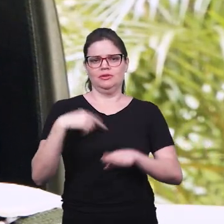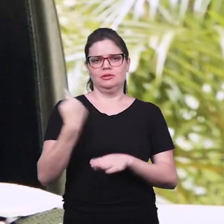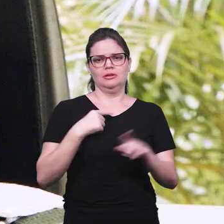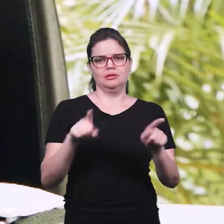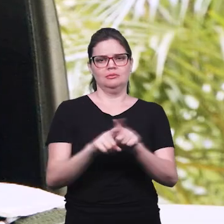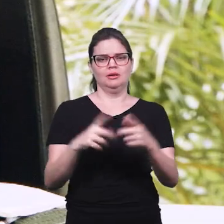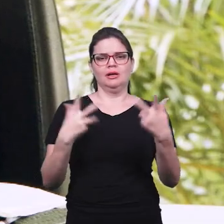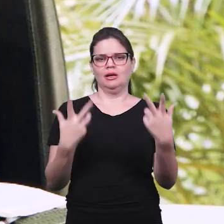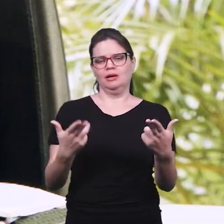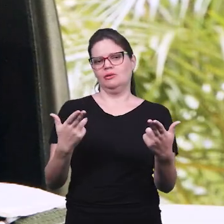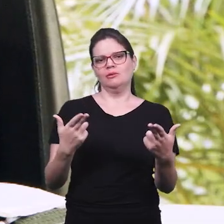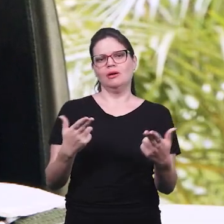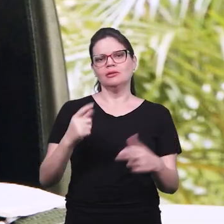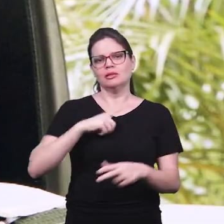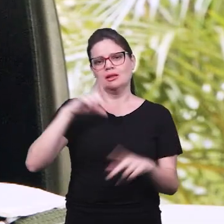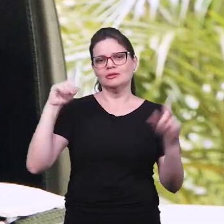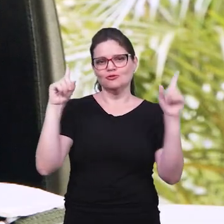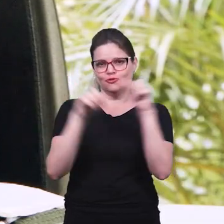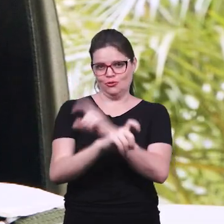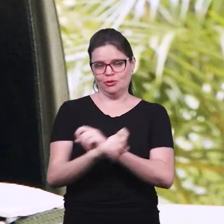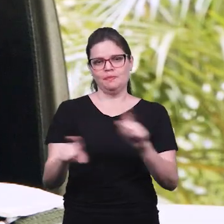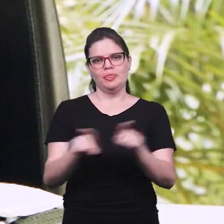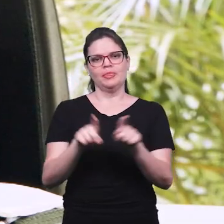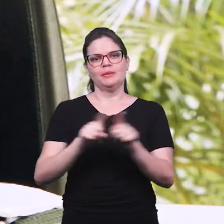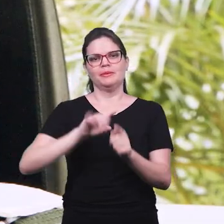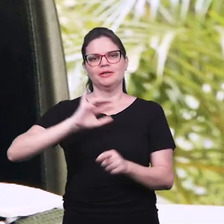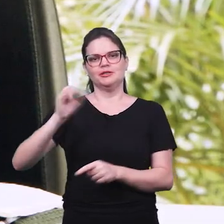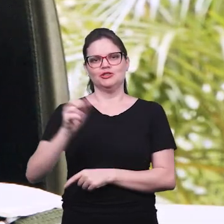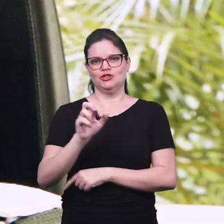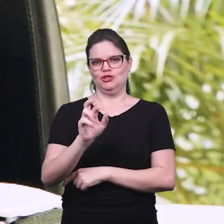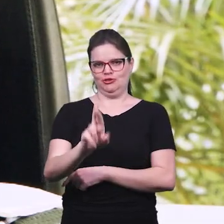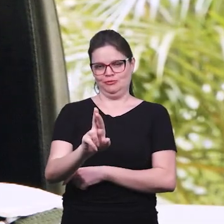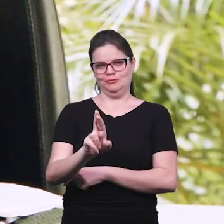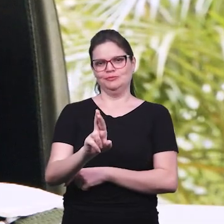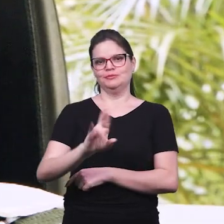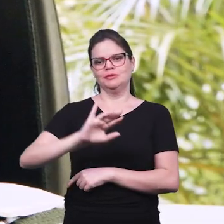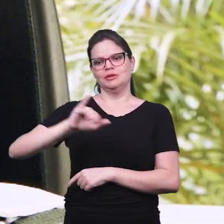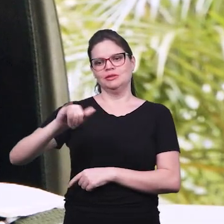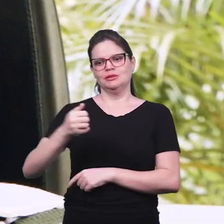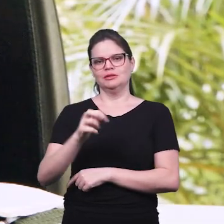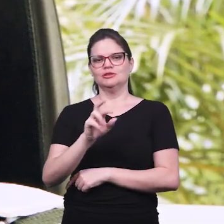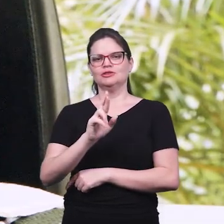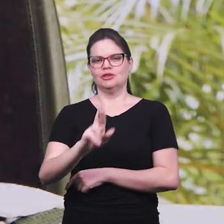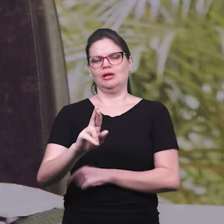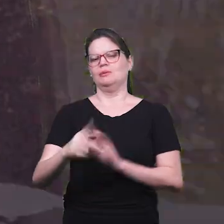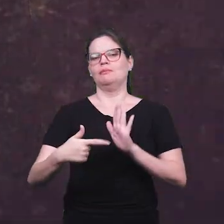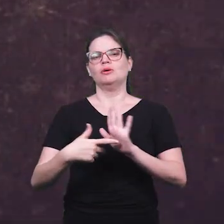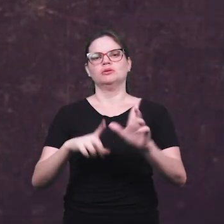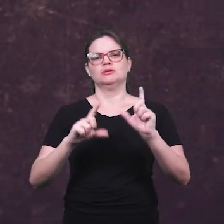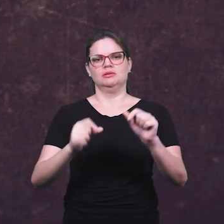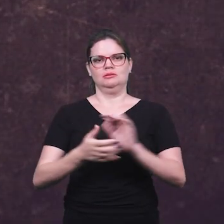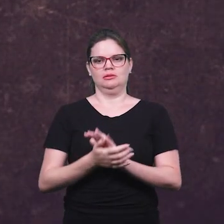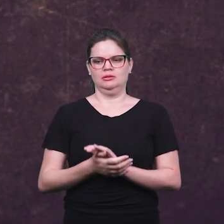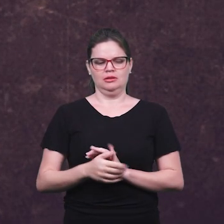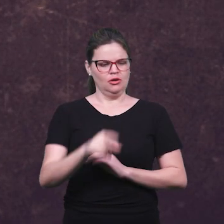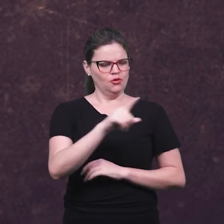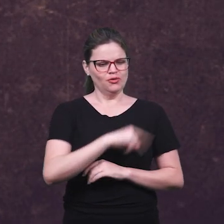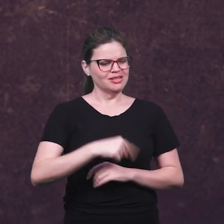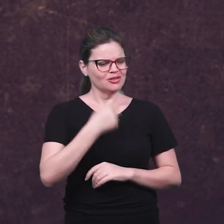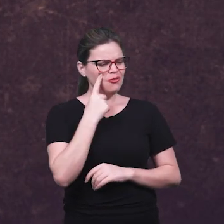vidas. Né? Veja só, depois veio o profeta Jeremias. Jeremias, em Lamentações 1,12 diz assim: não vos comove